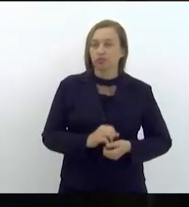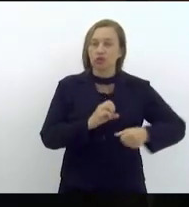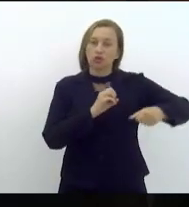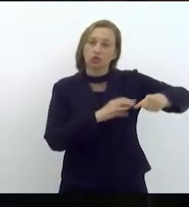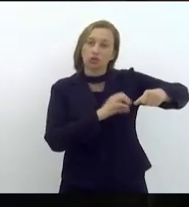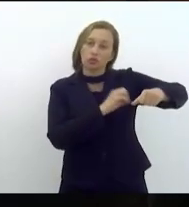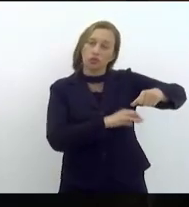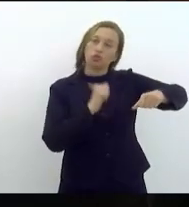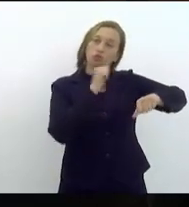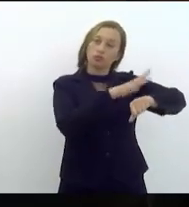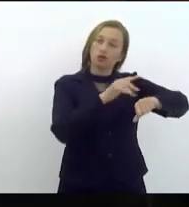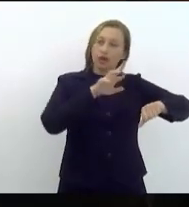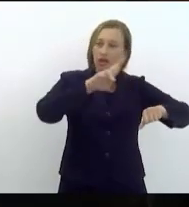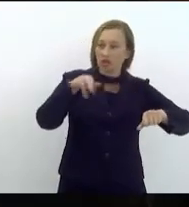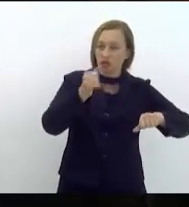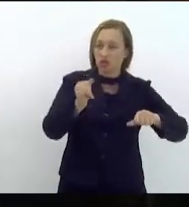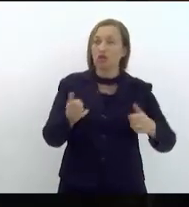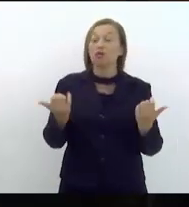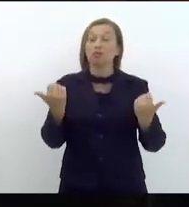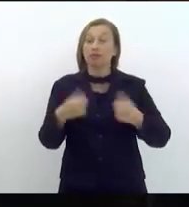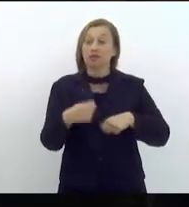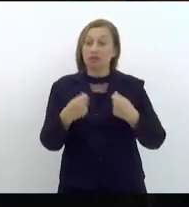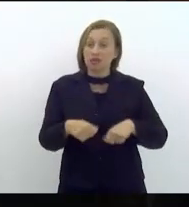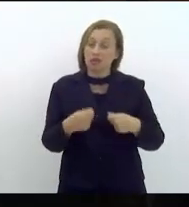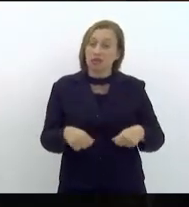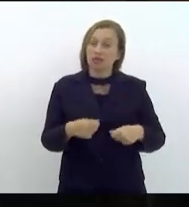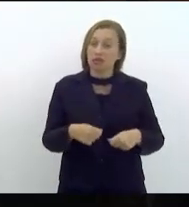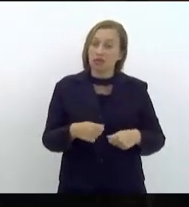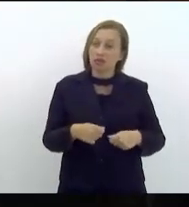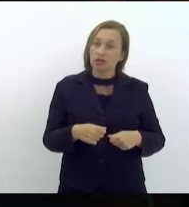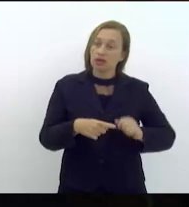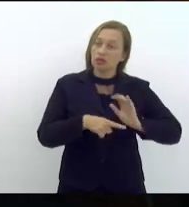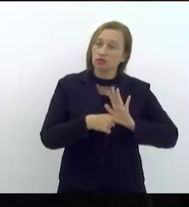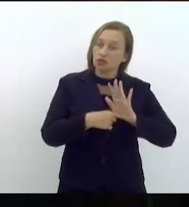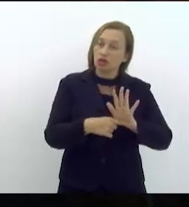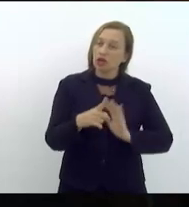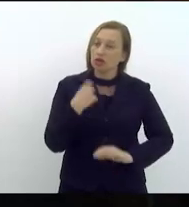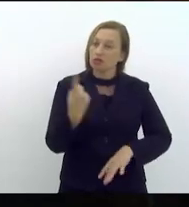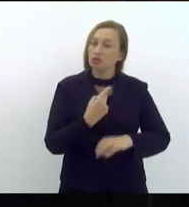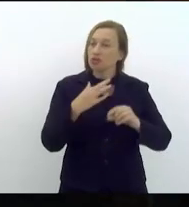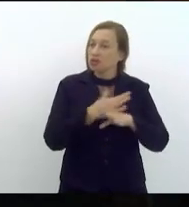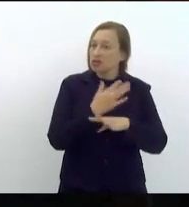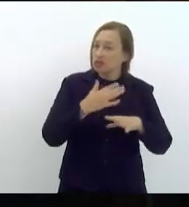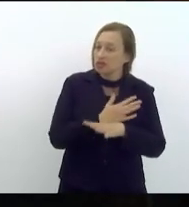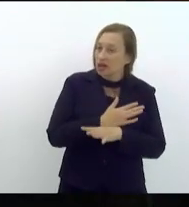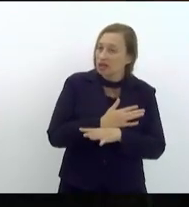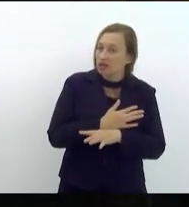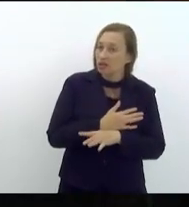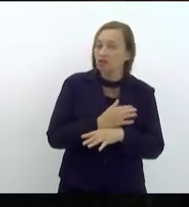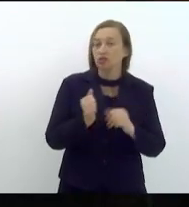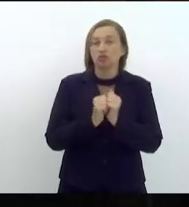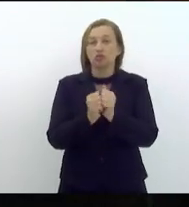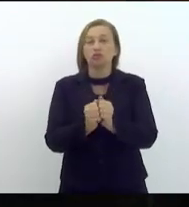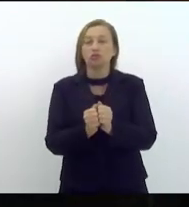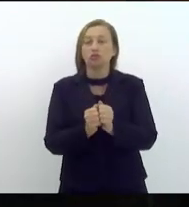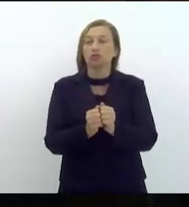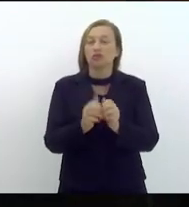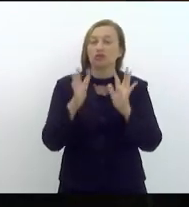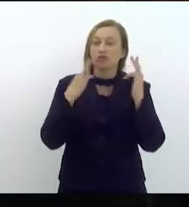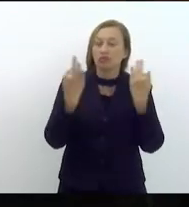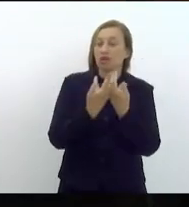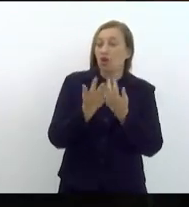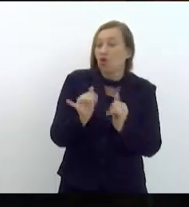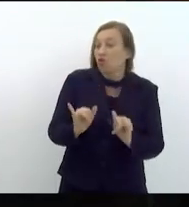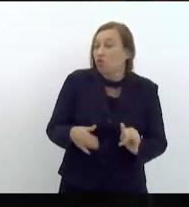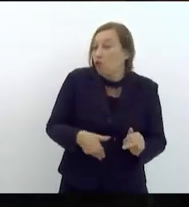super RJ que deveria atender as nossas cidades perante aquelas famílias que passam fome